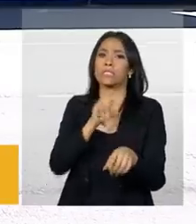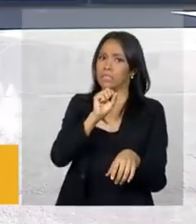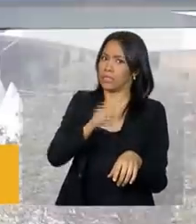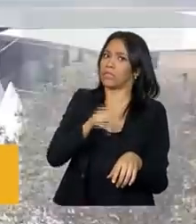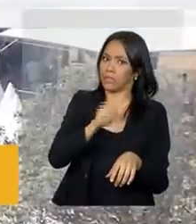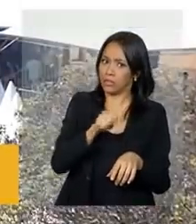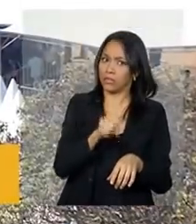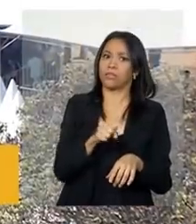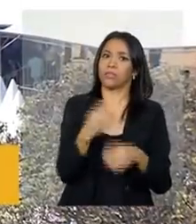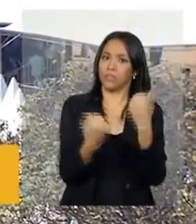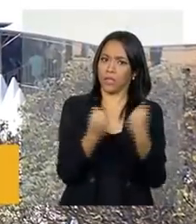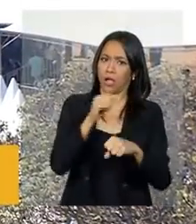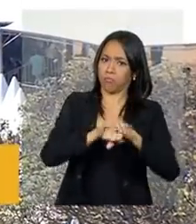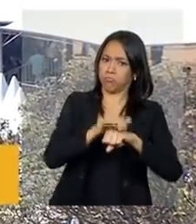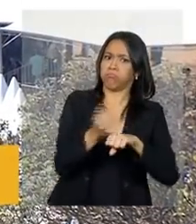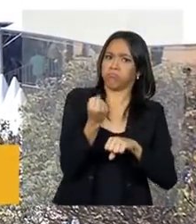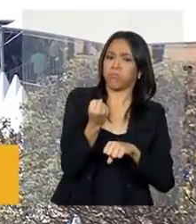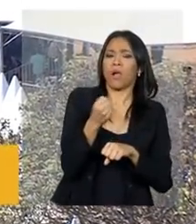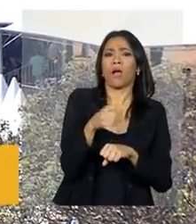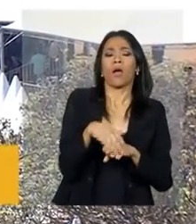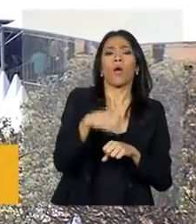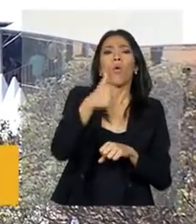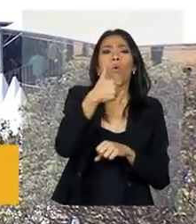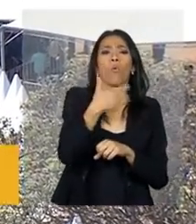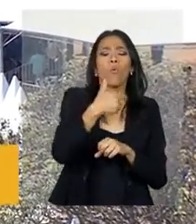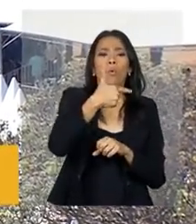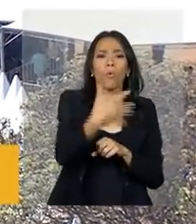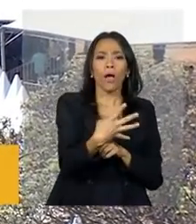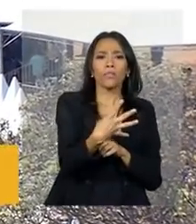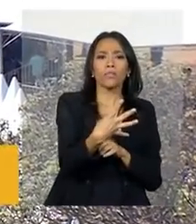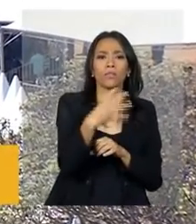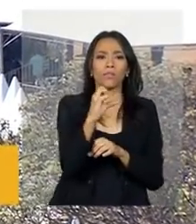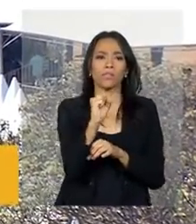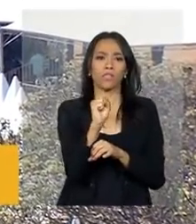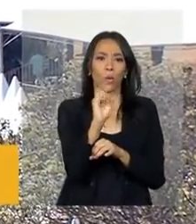autonomia de 480 quilômetros, né? E